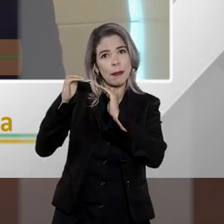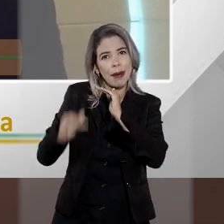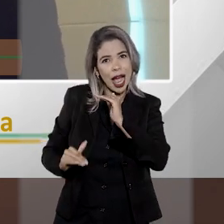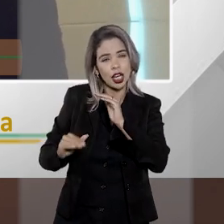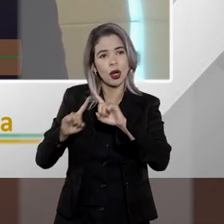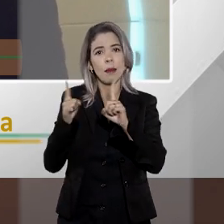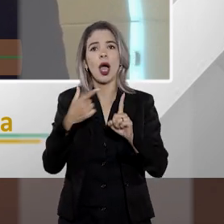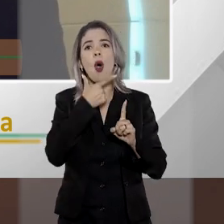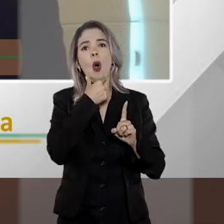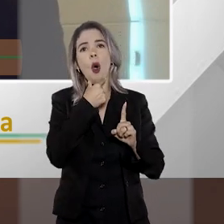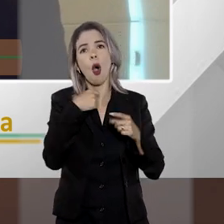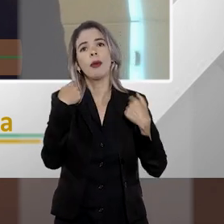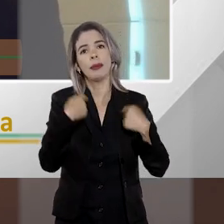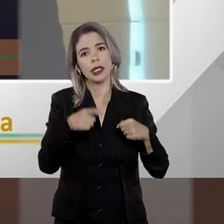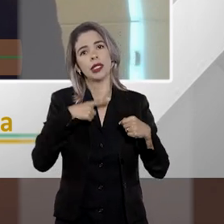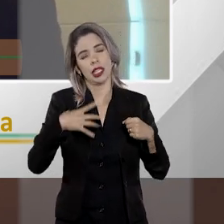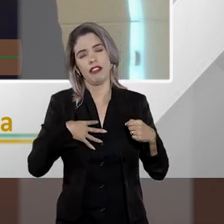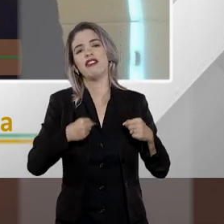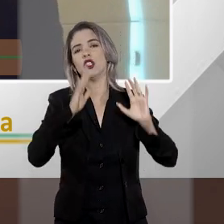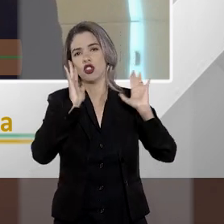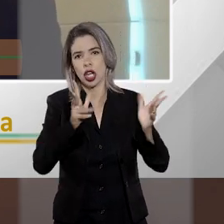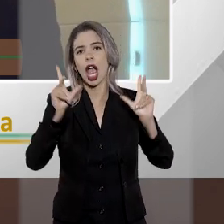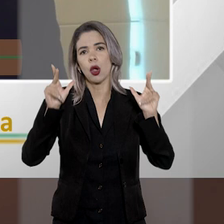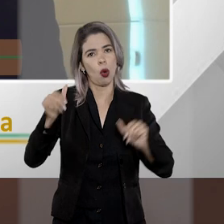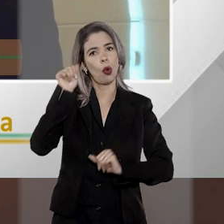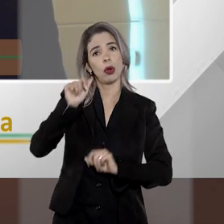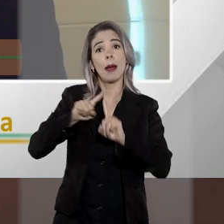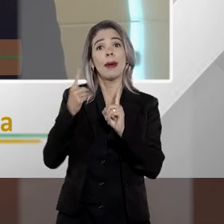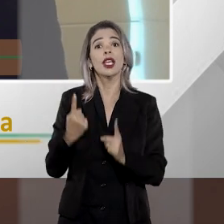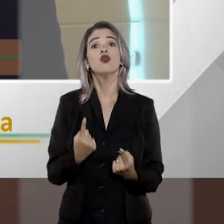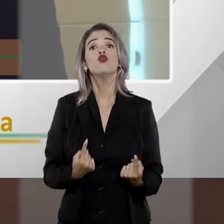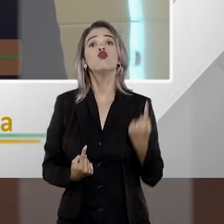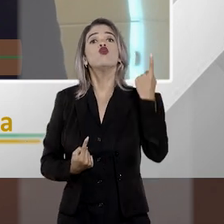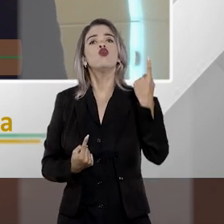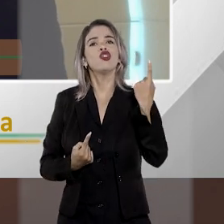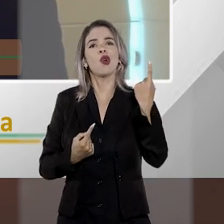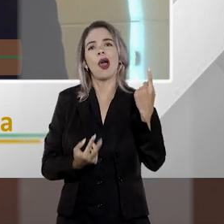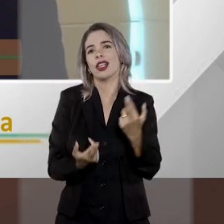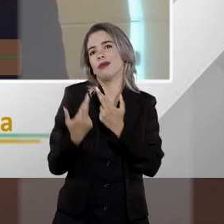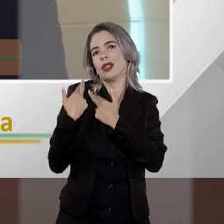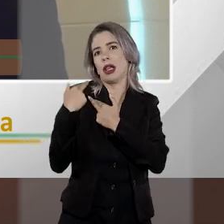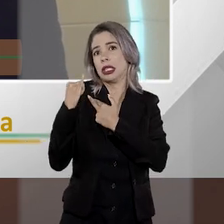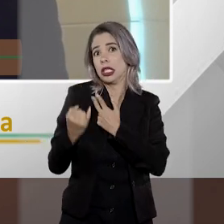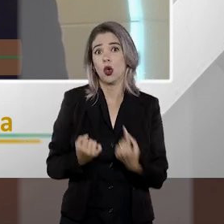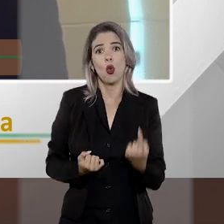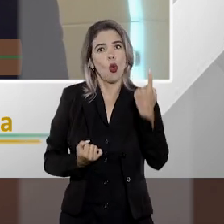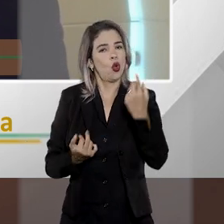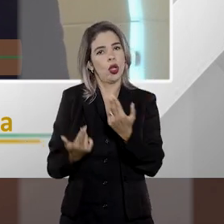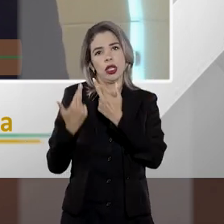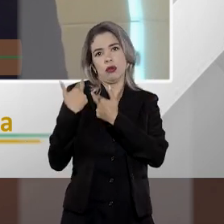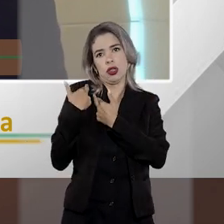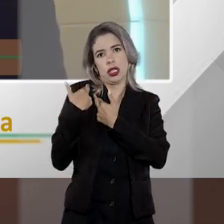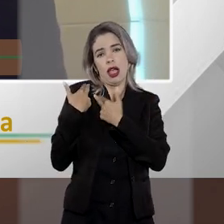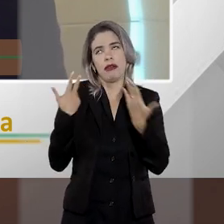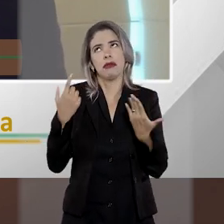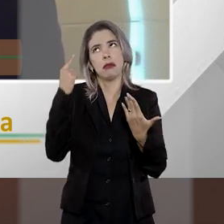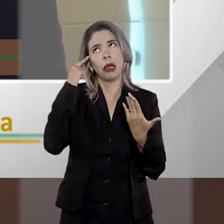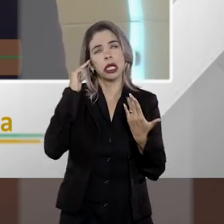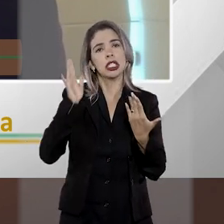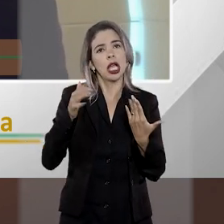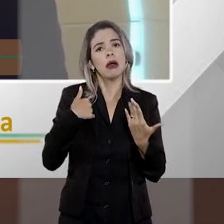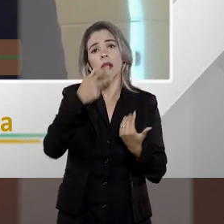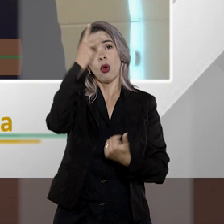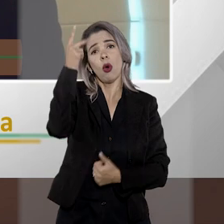homem, é necessário que, além de possuir esse filho, assim como a mulher, ele seja o único responsável. Porque se não for o único responsável, presume-se que outra pessoa estará